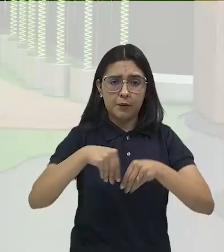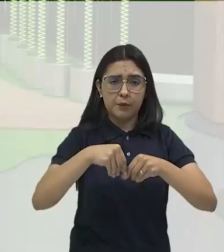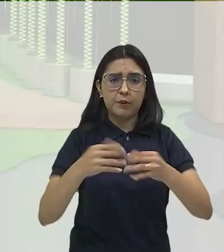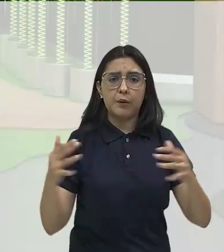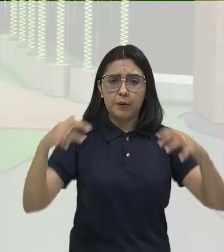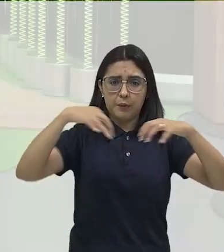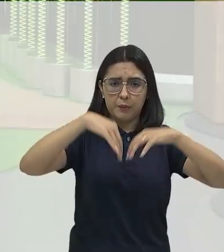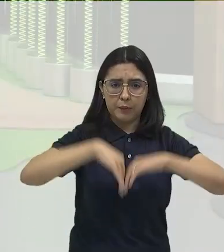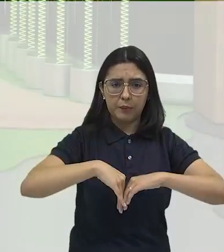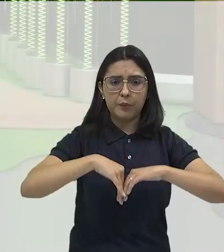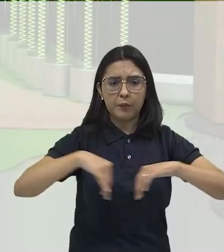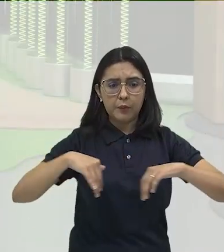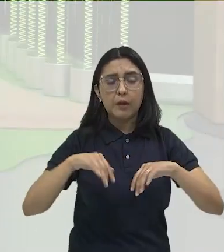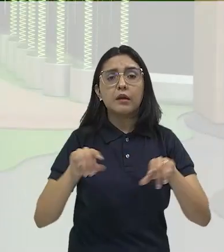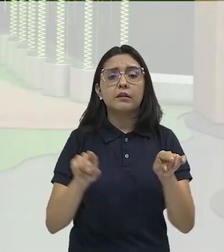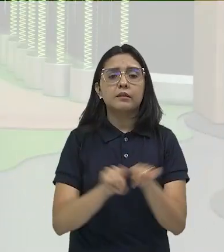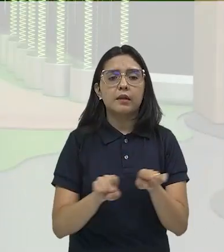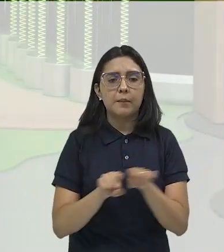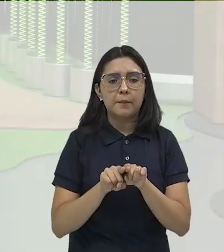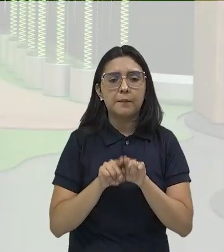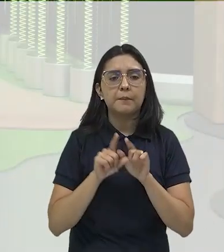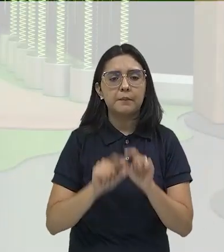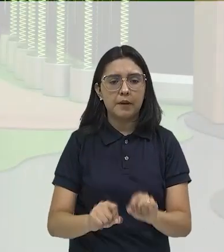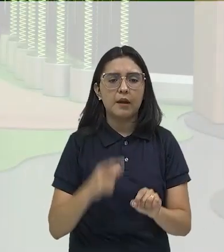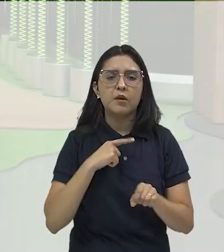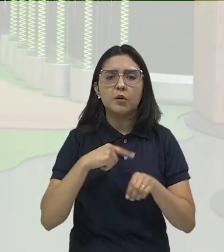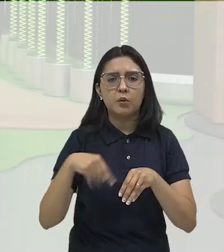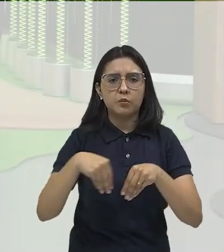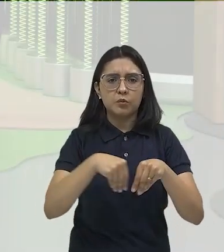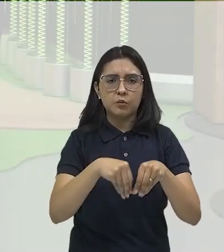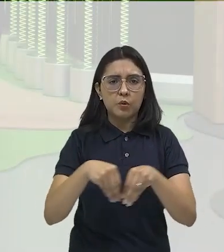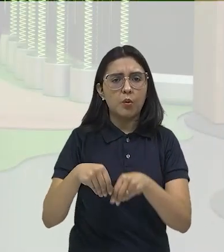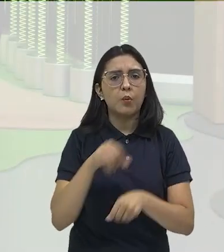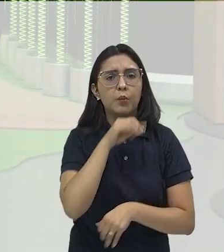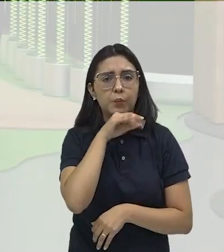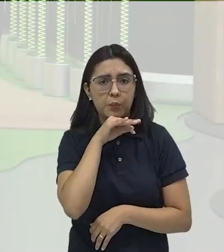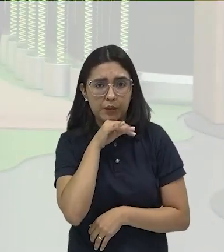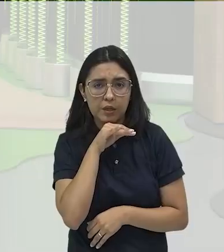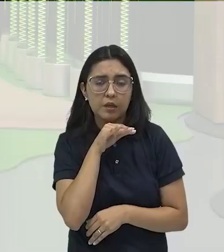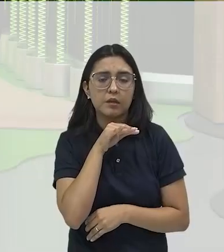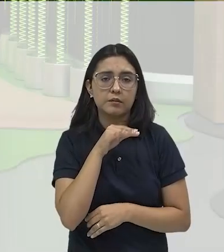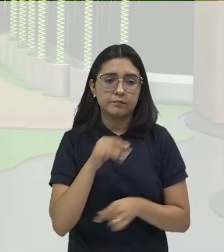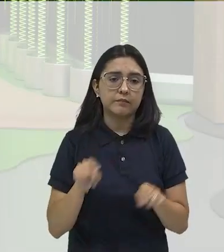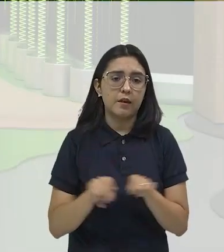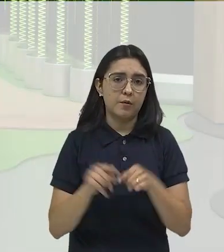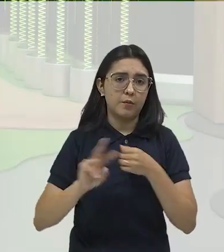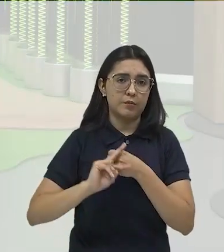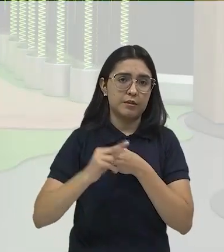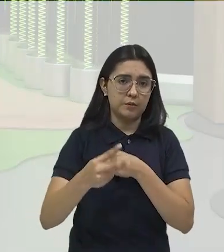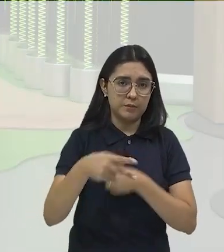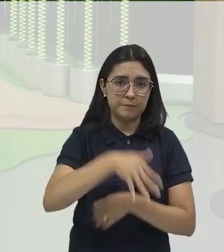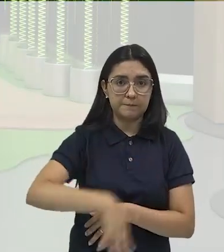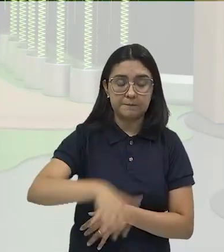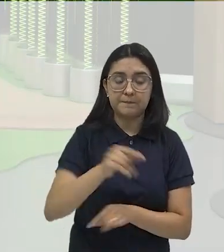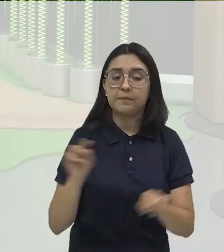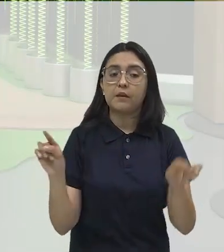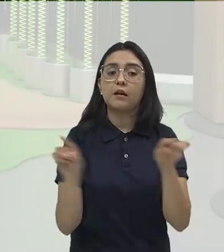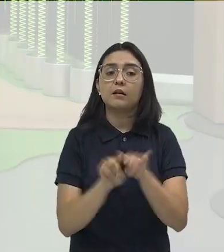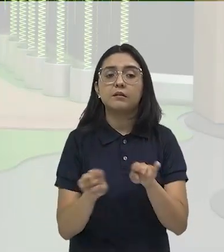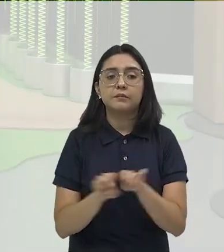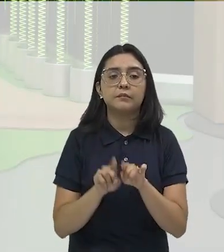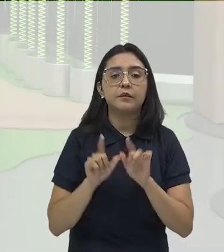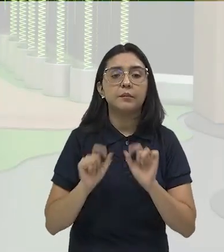do solo é uma das consequências dessas atividades para a nossa região. Nós temos